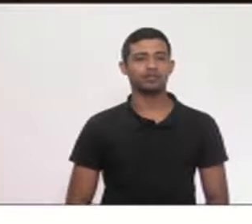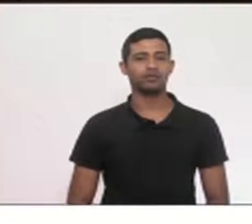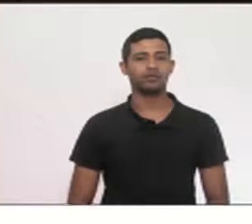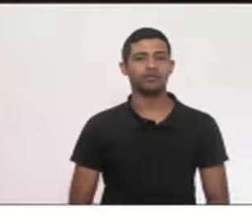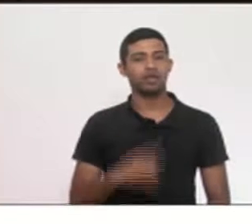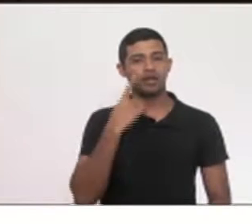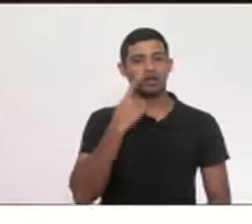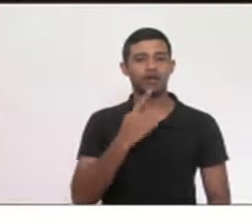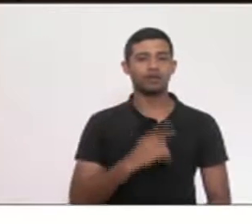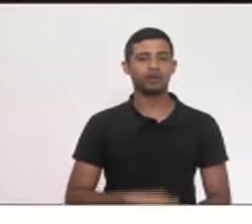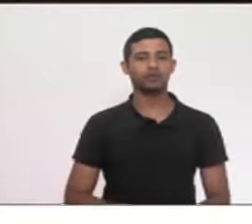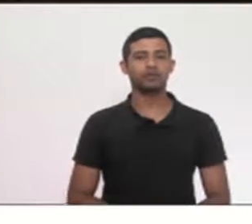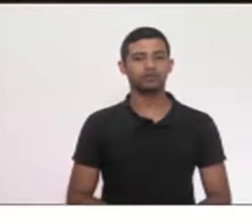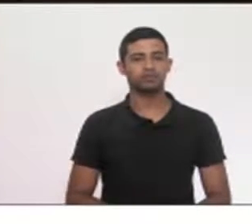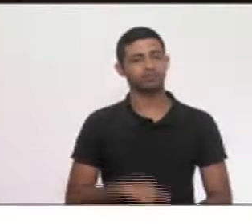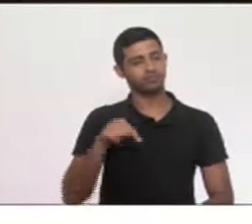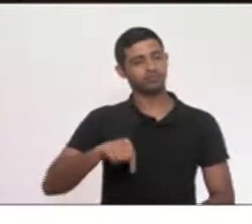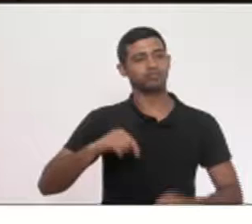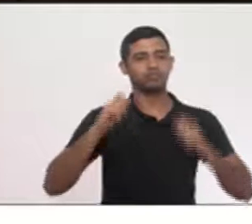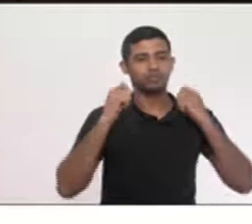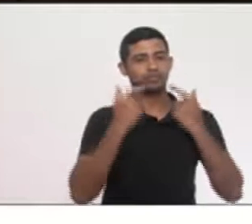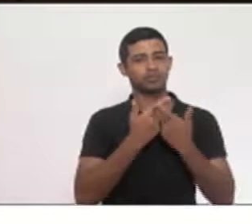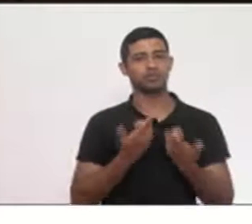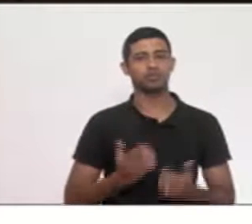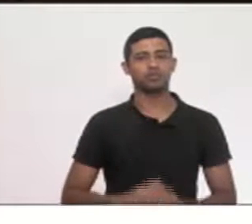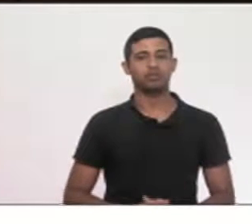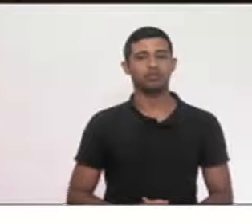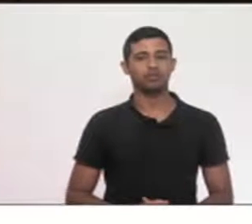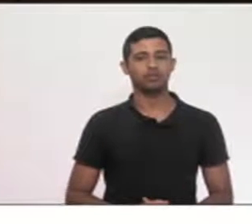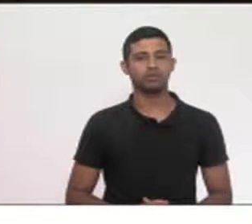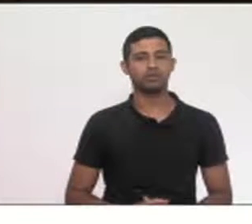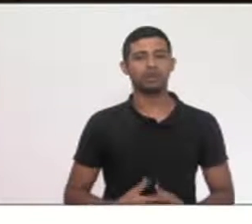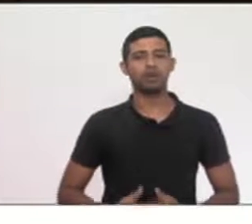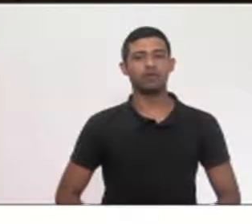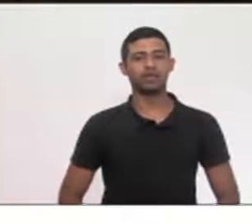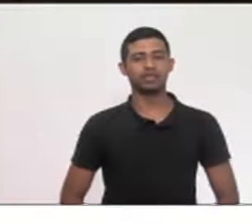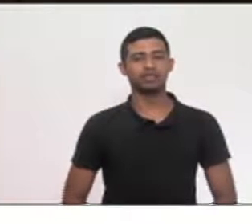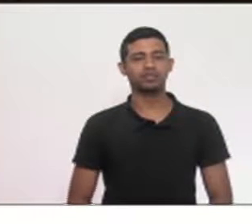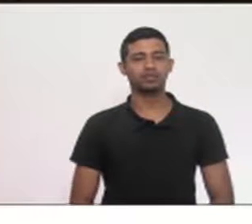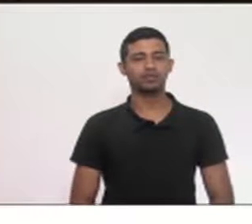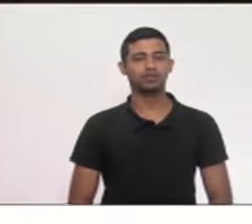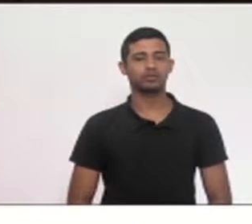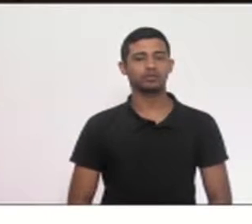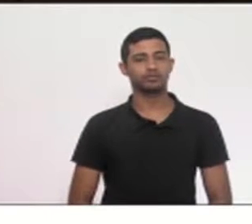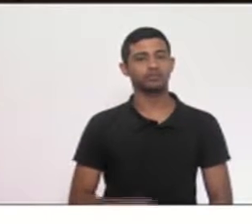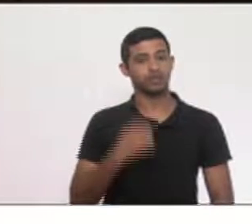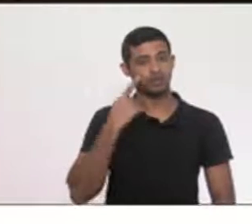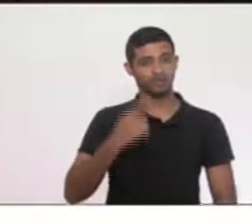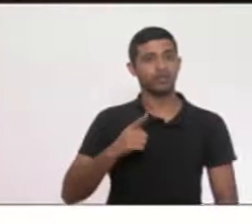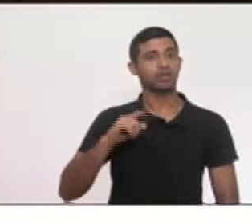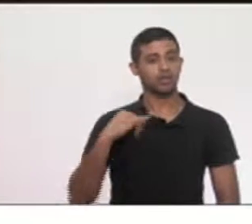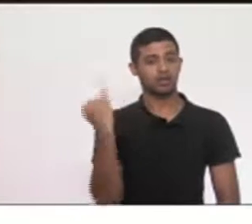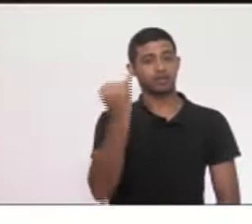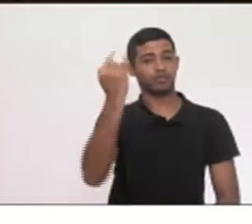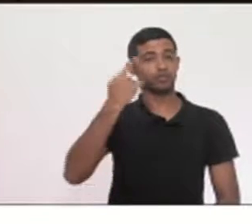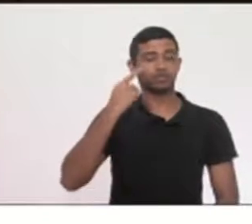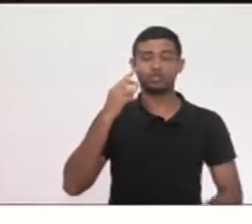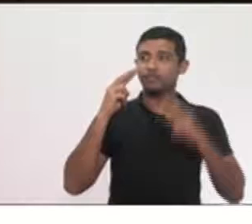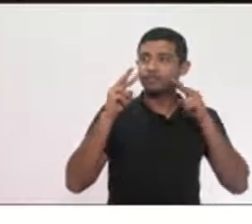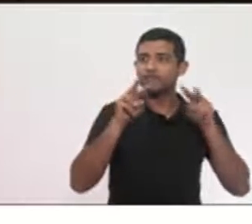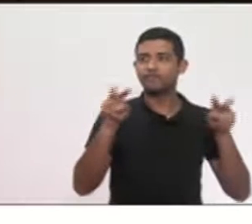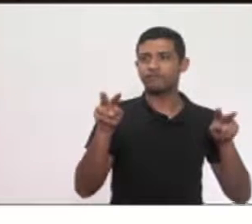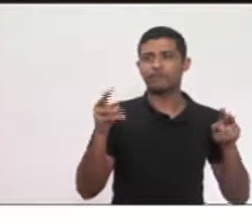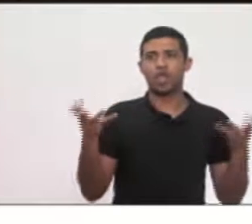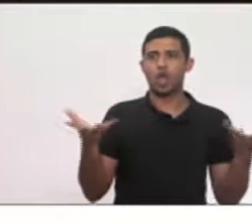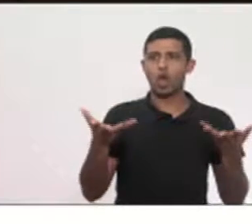com a presidência dessa casa, com a Secretaria de Estado de Ciência e Tecnologia, da importância de olhar para a